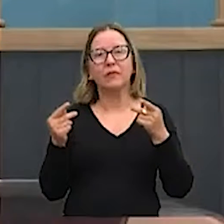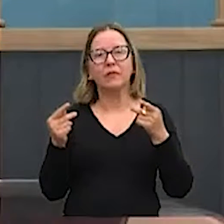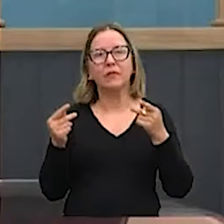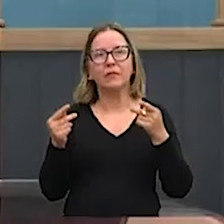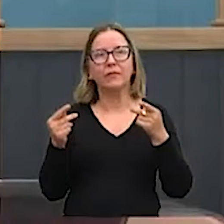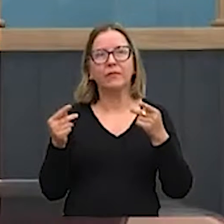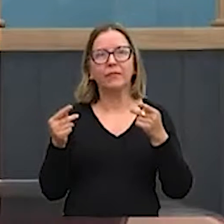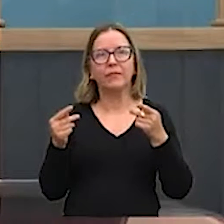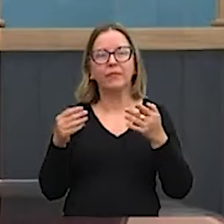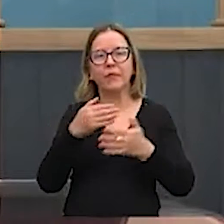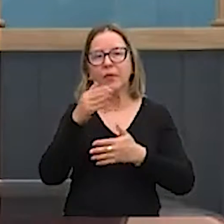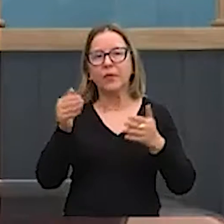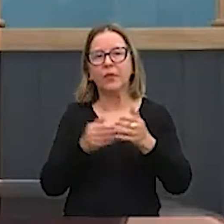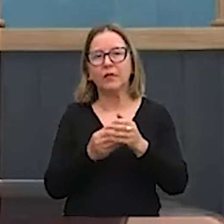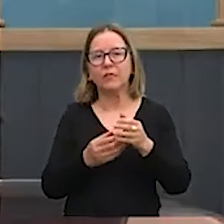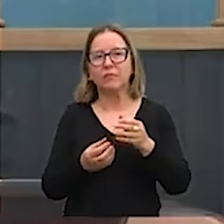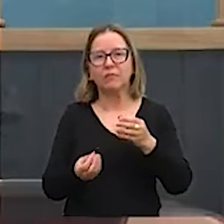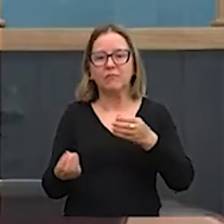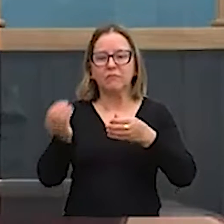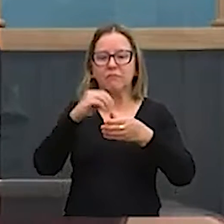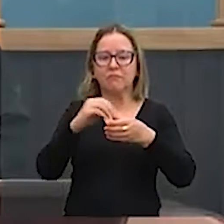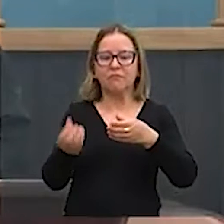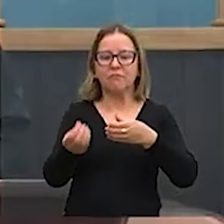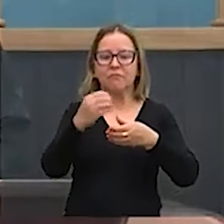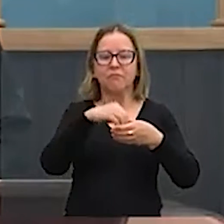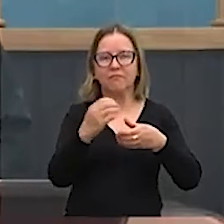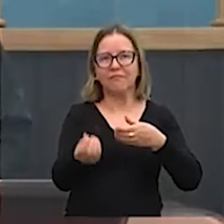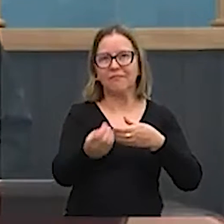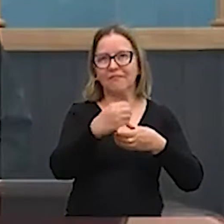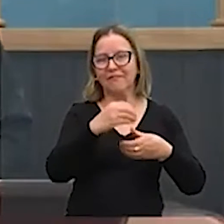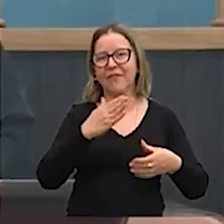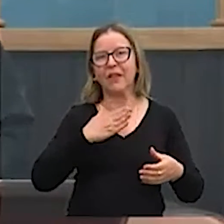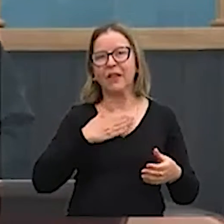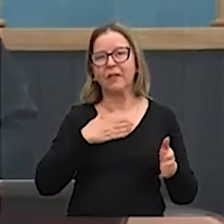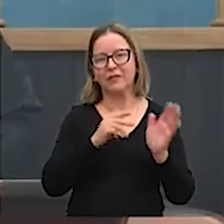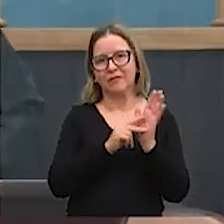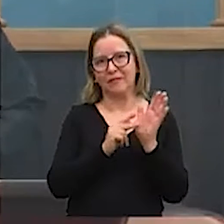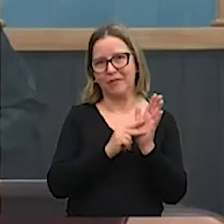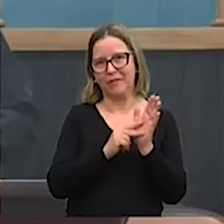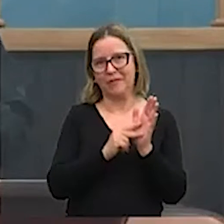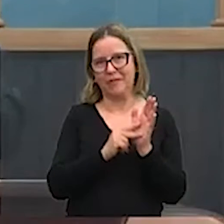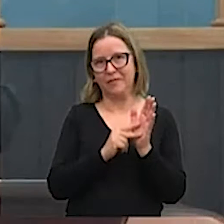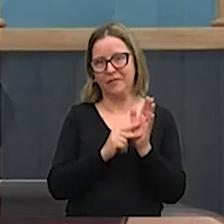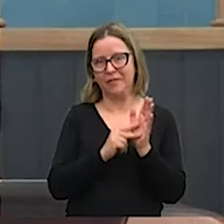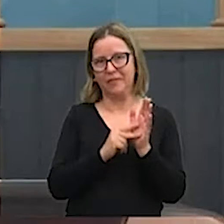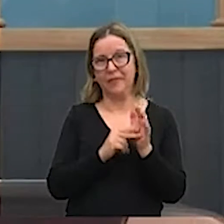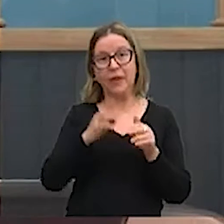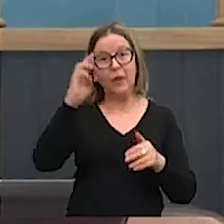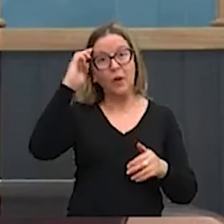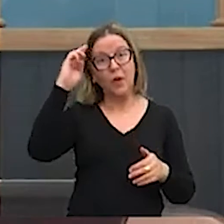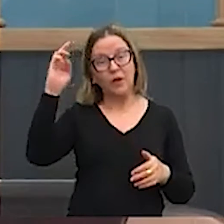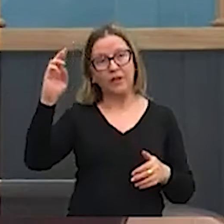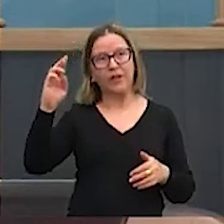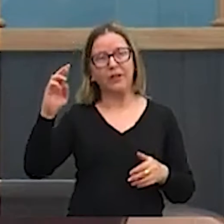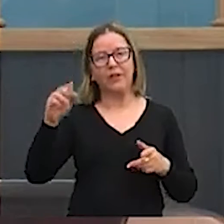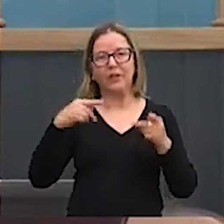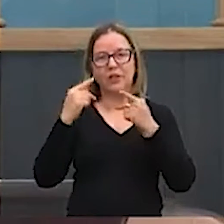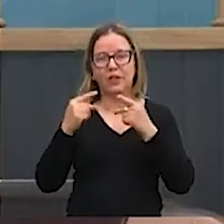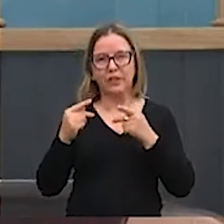todos atrairei a mim mesmo. O Senhor disse que se